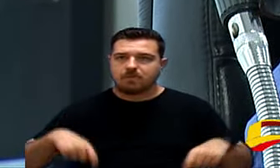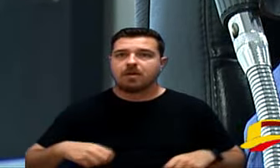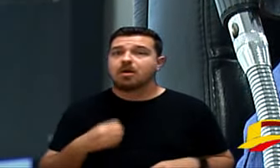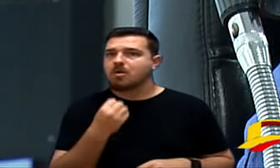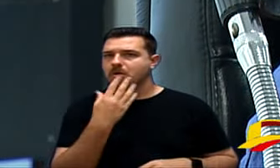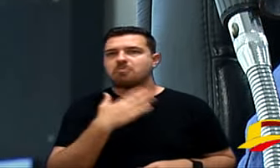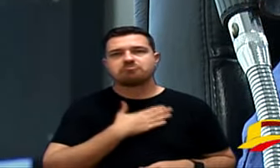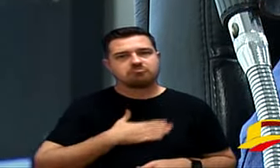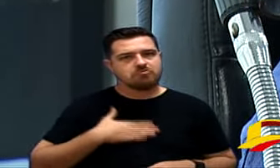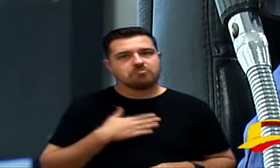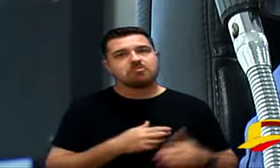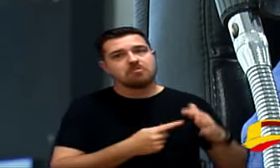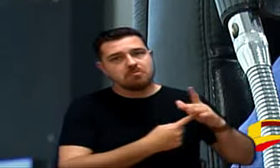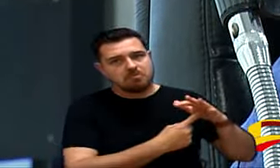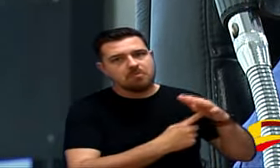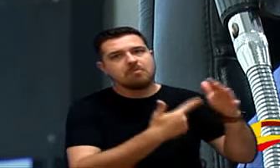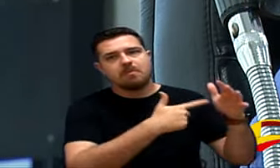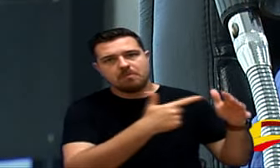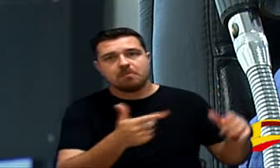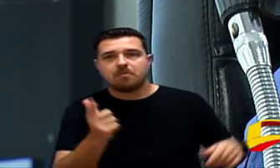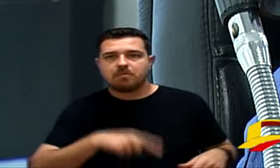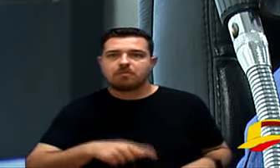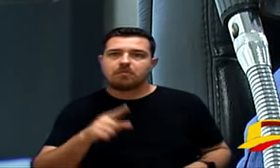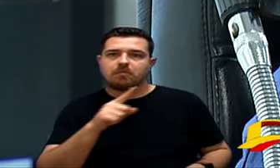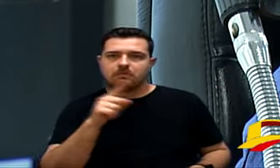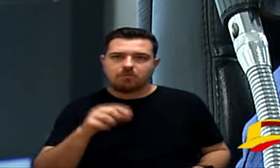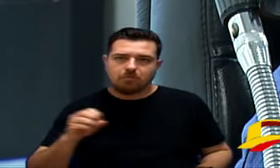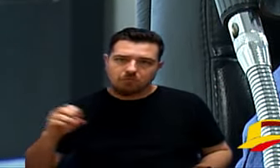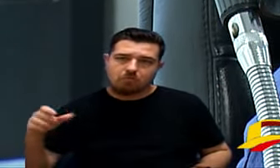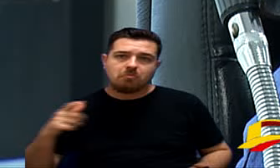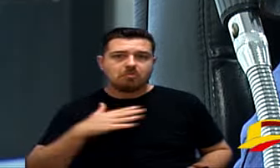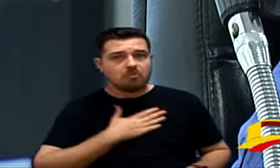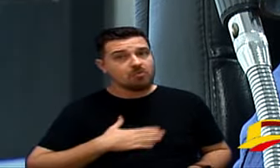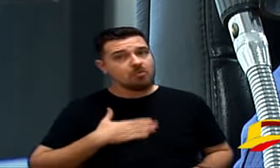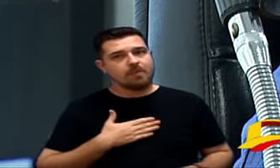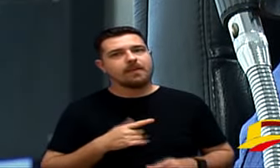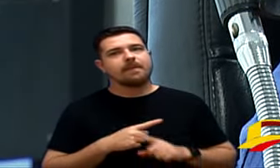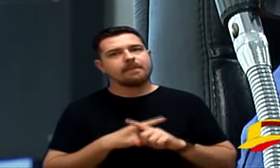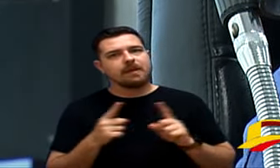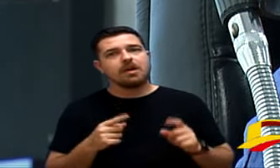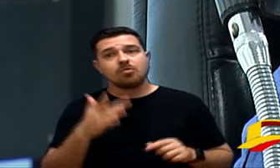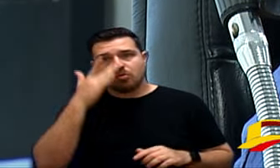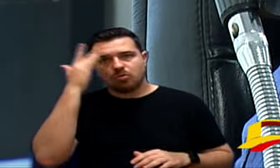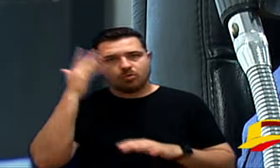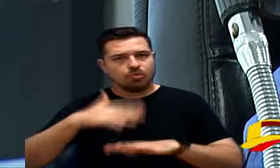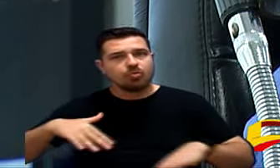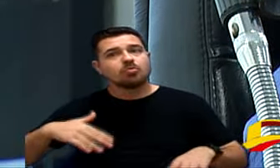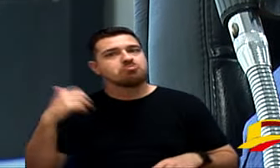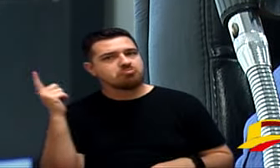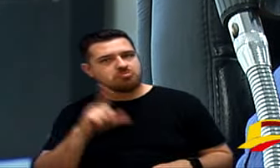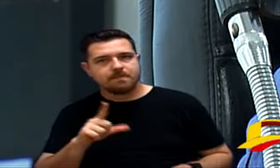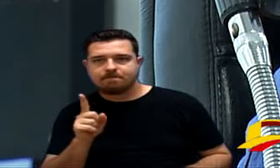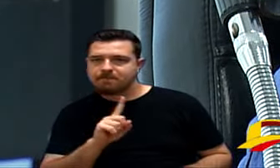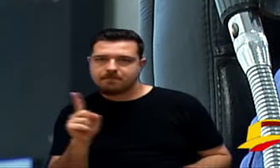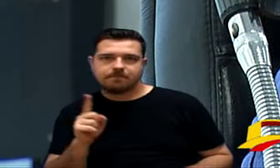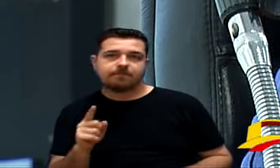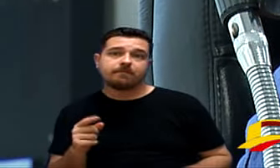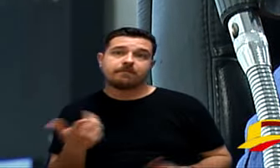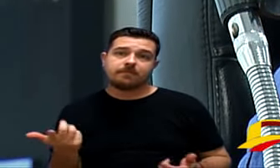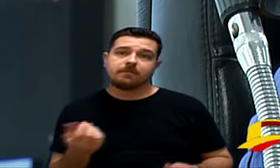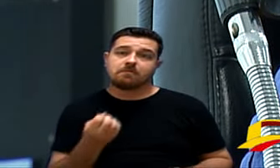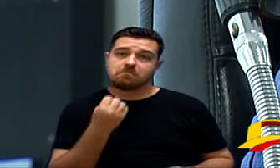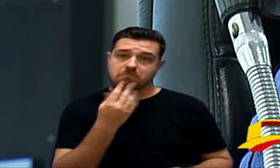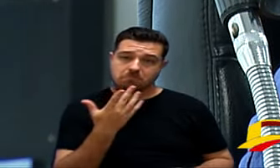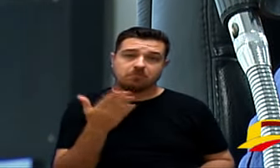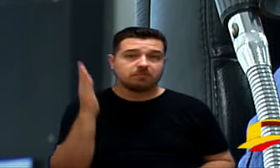Chico Mendes eu gosto de lá eu vou no zoológico com a minha família mas poxa não é todo mundo que tem essa condição por mais que tenha tarifa